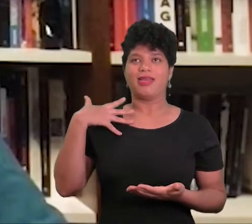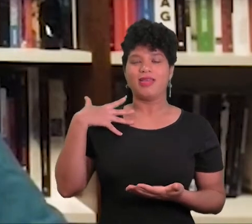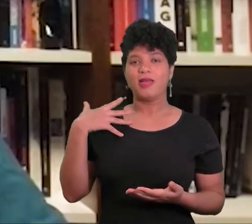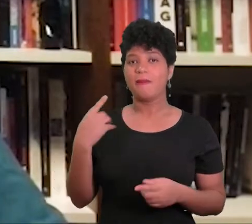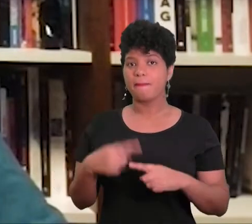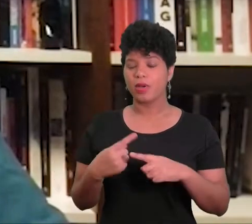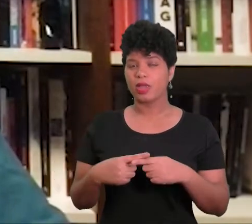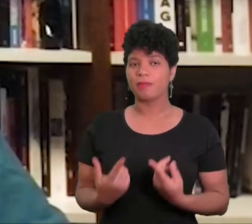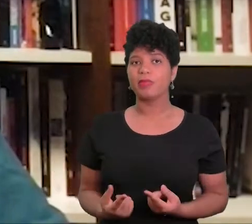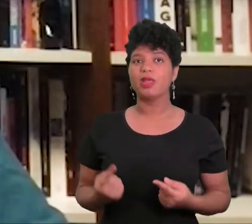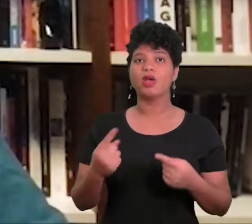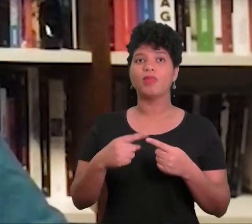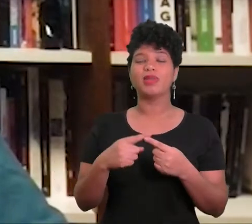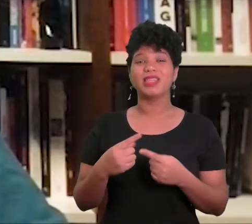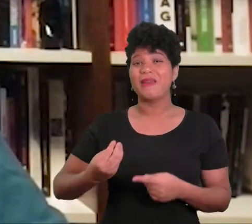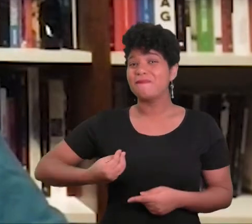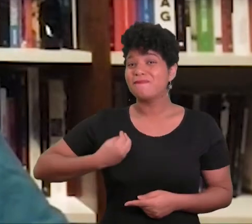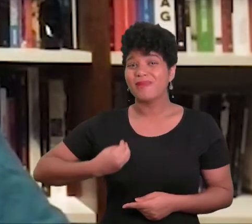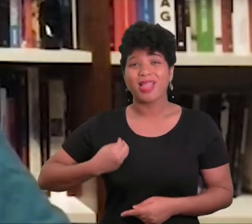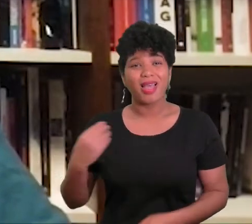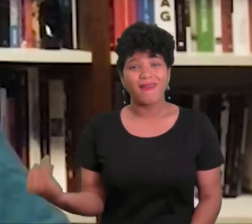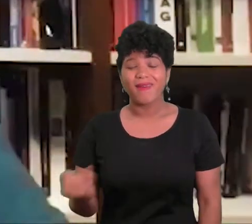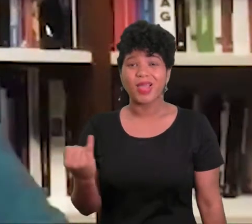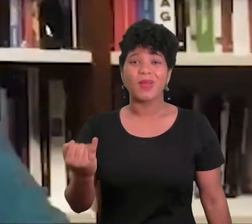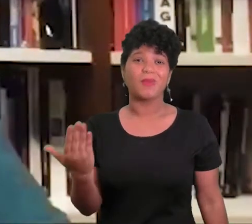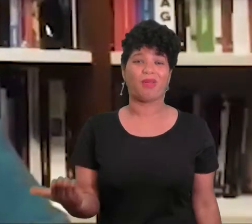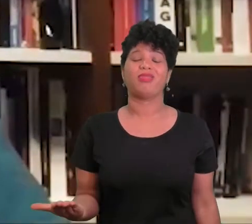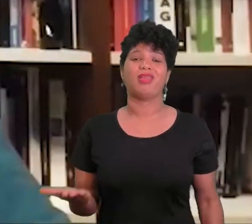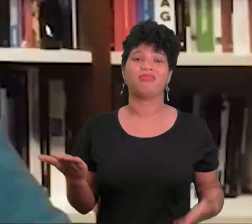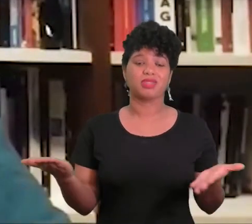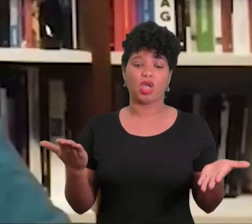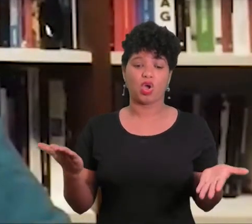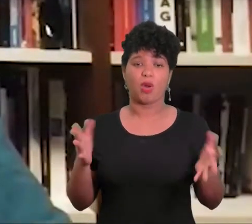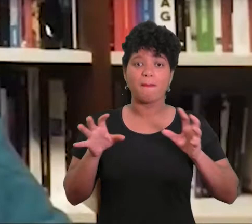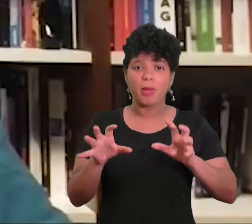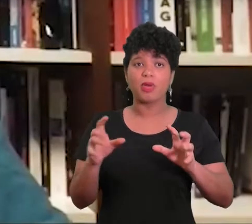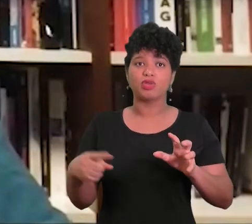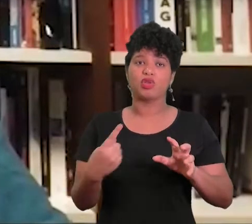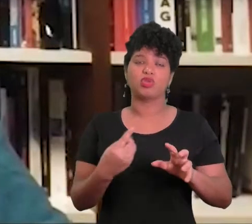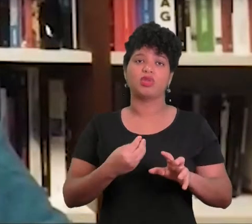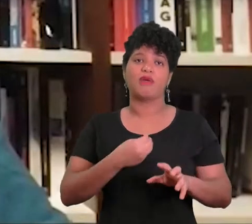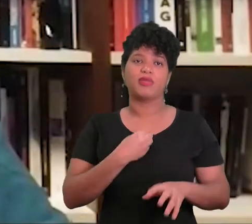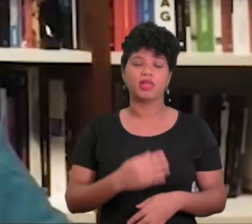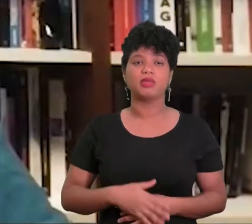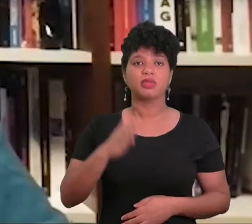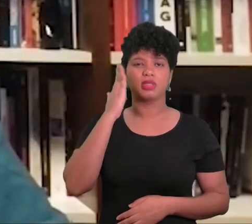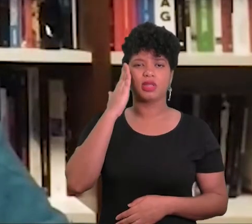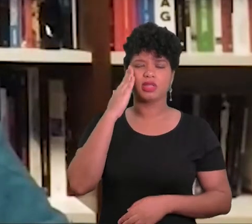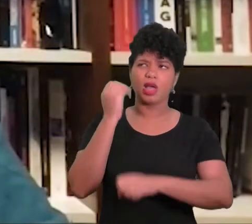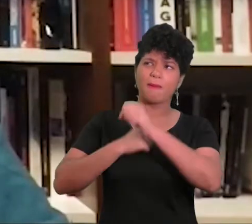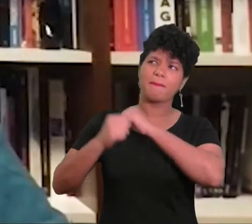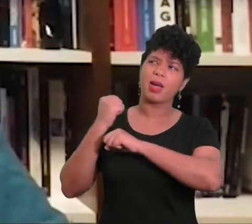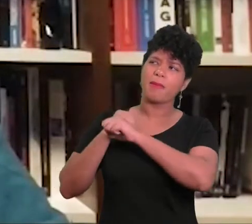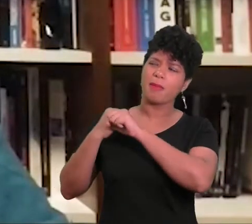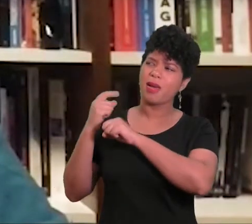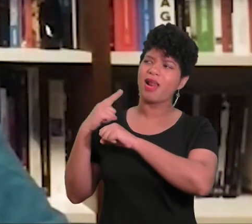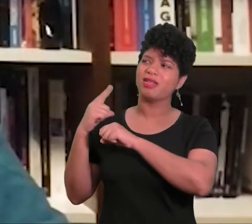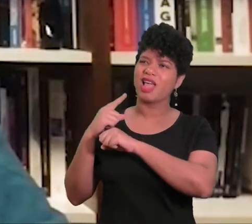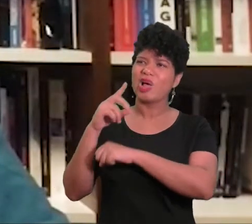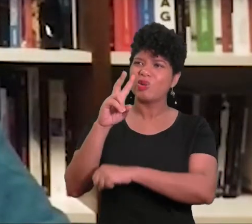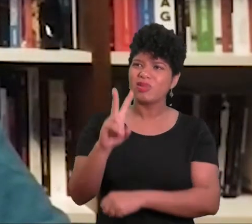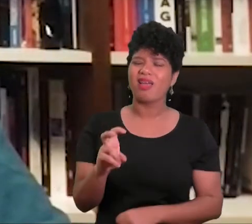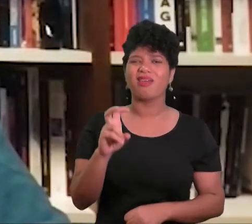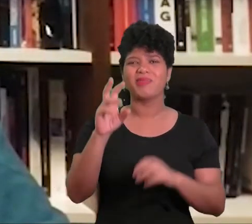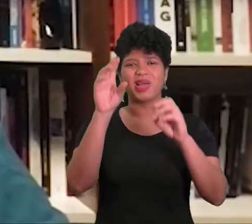é vital, fundamental, nesse momento. Já há muitos anos se discute a questão dos direitos